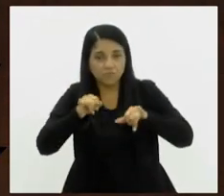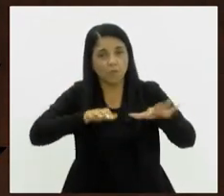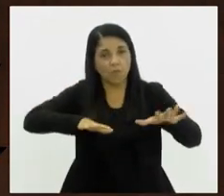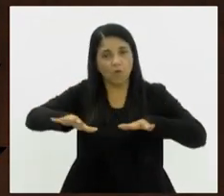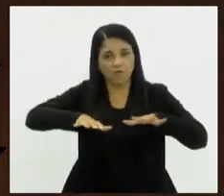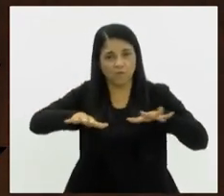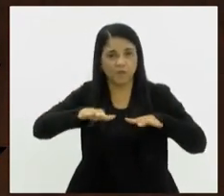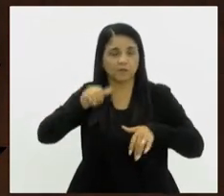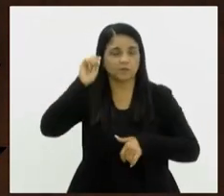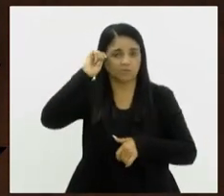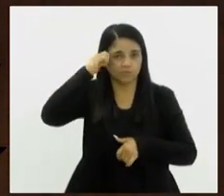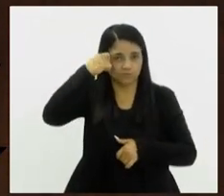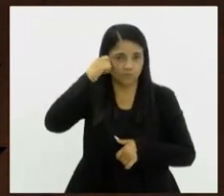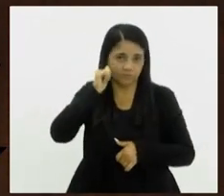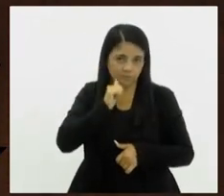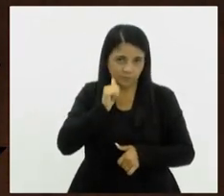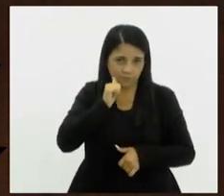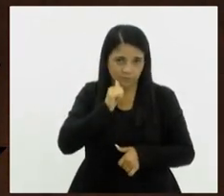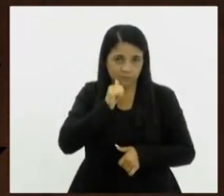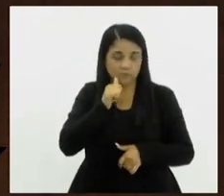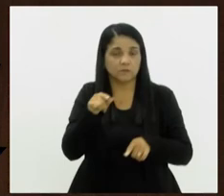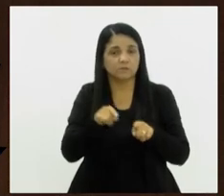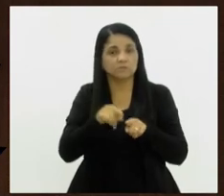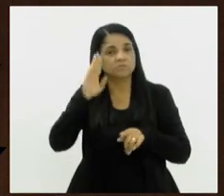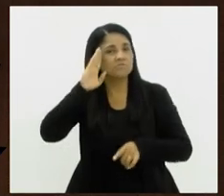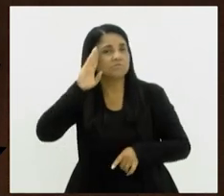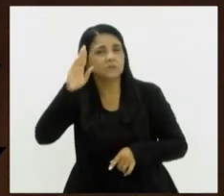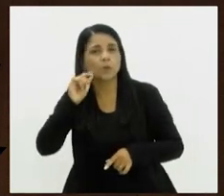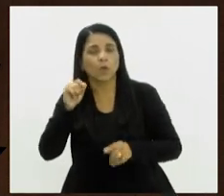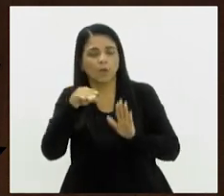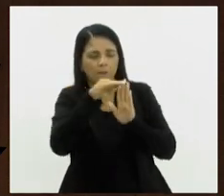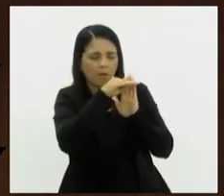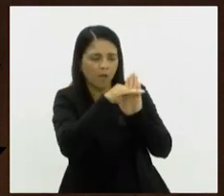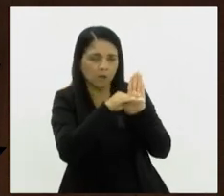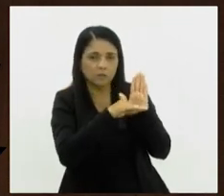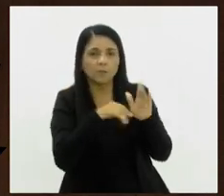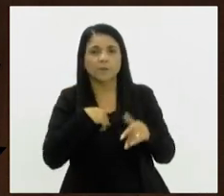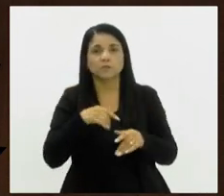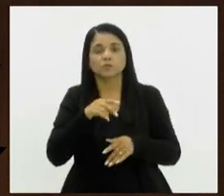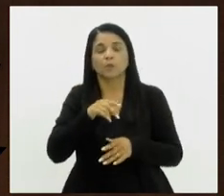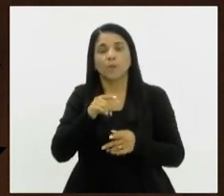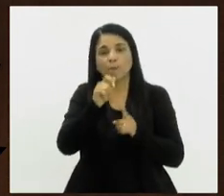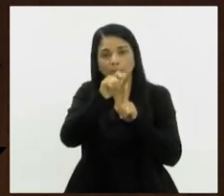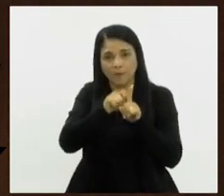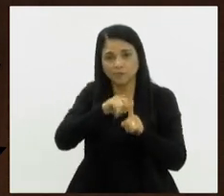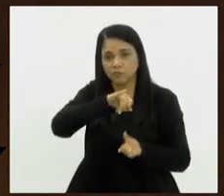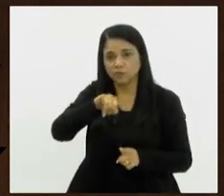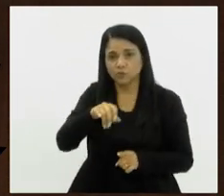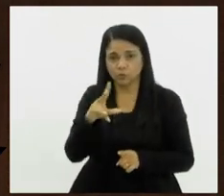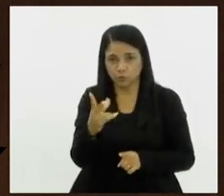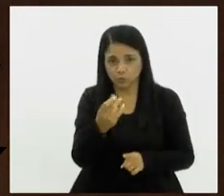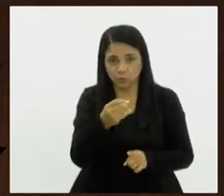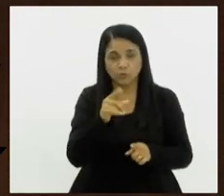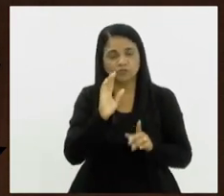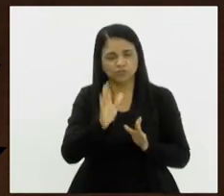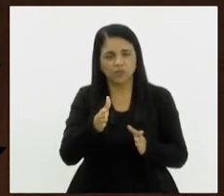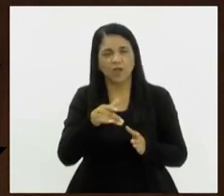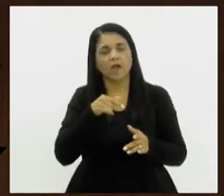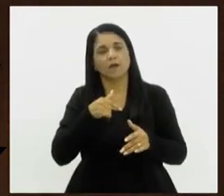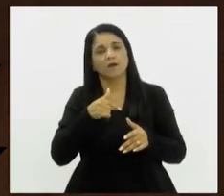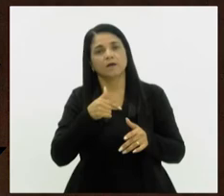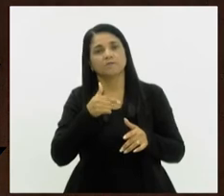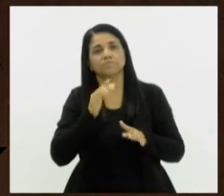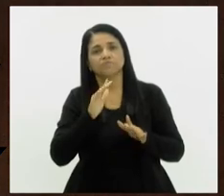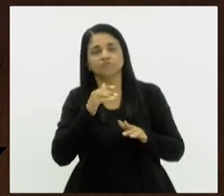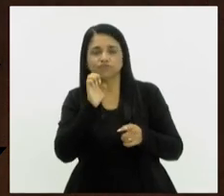mulheres negras trazem como prioridade na pauta, mas no mês de julho, que a gente já tem instaurado aqui